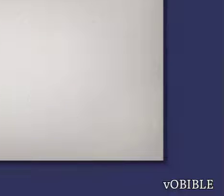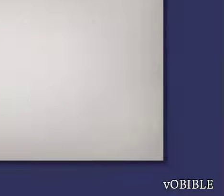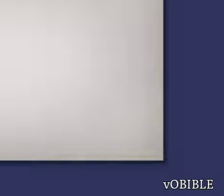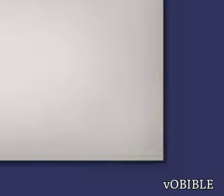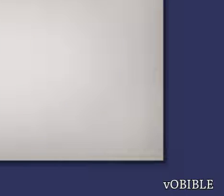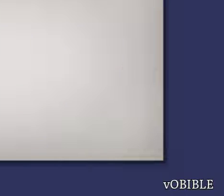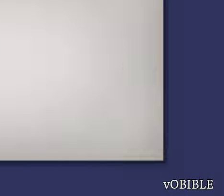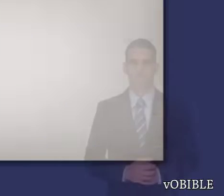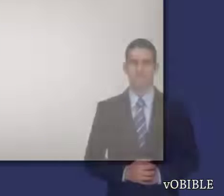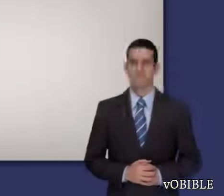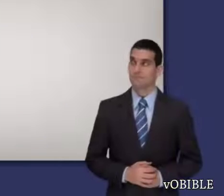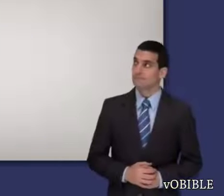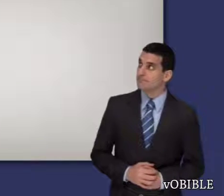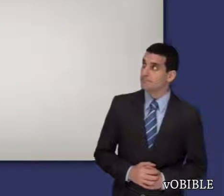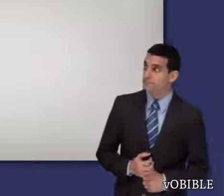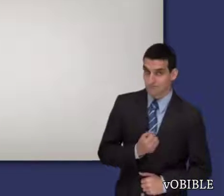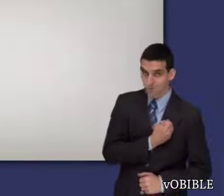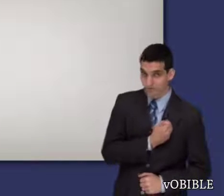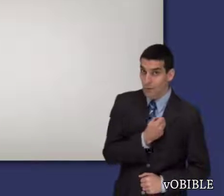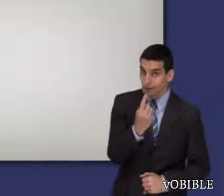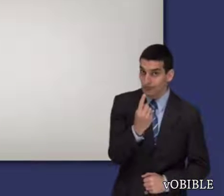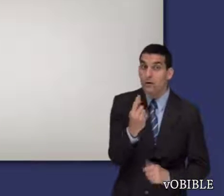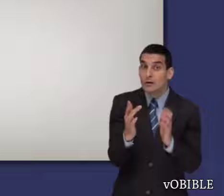Atos dos Apóstolos tem 28 capítulos.